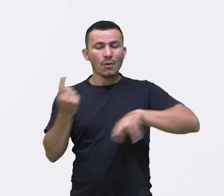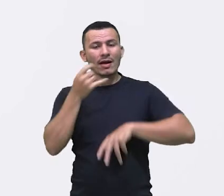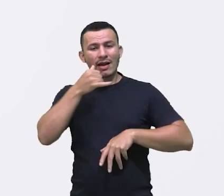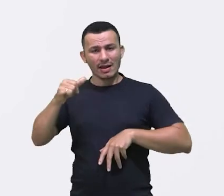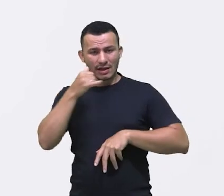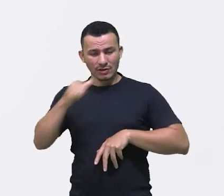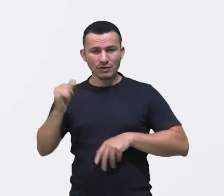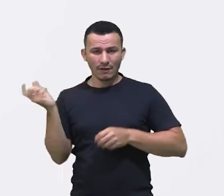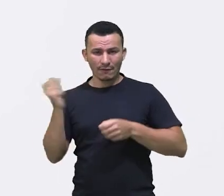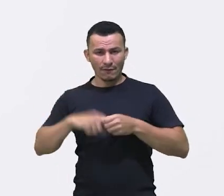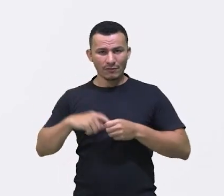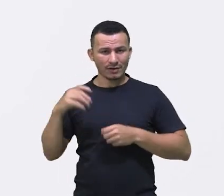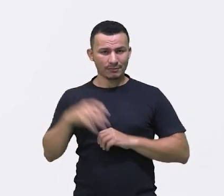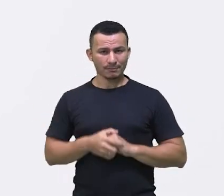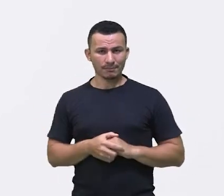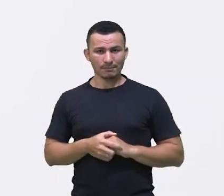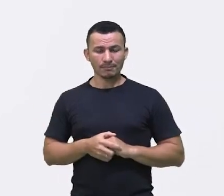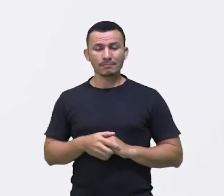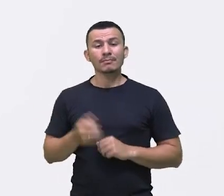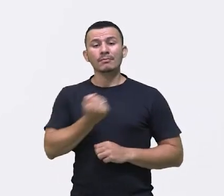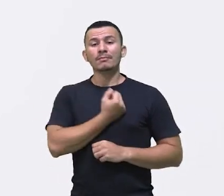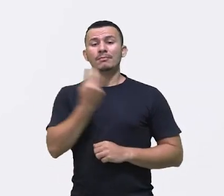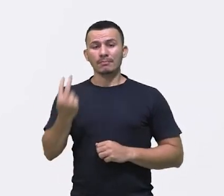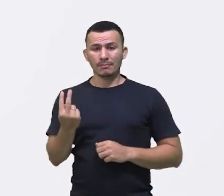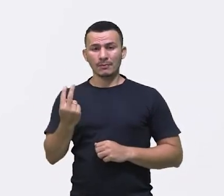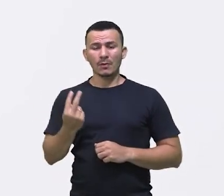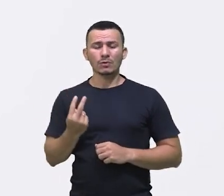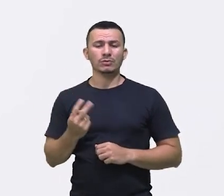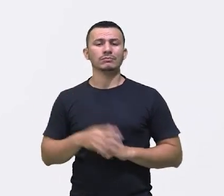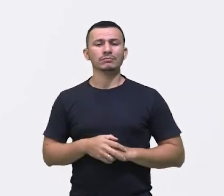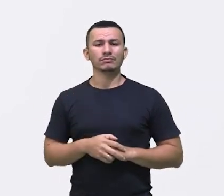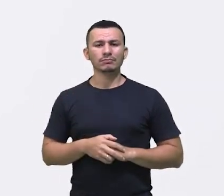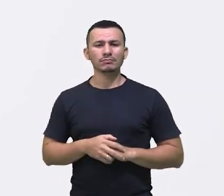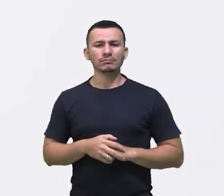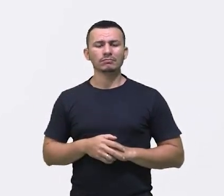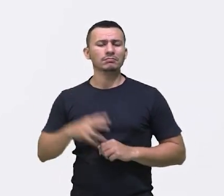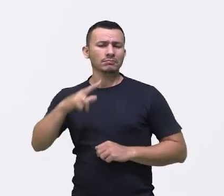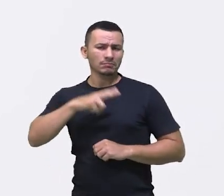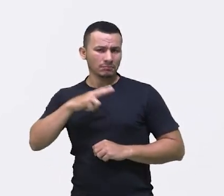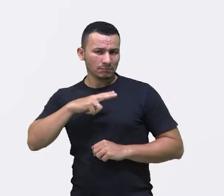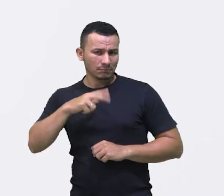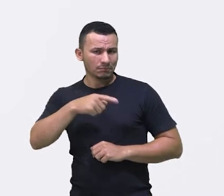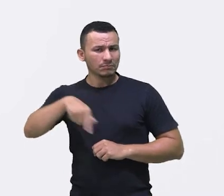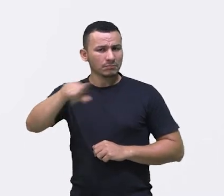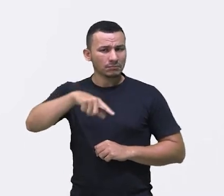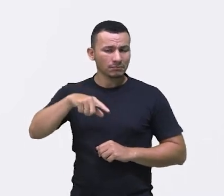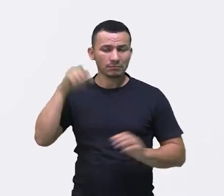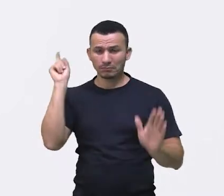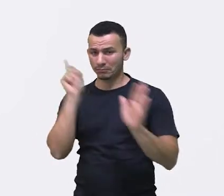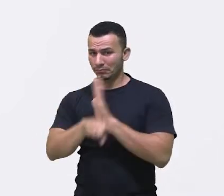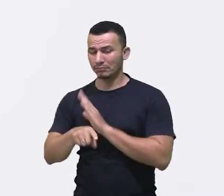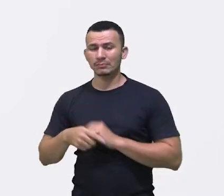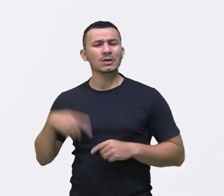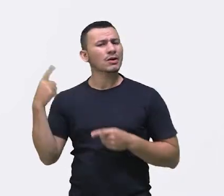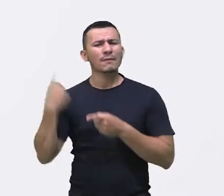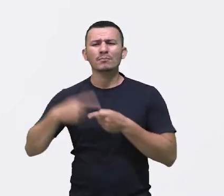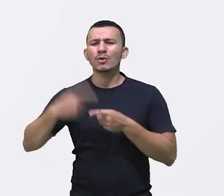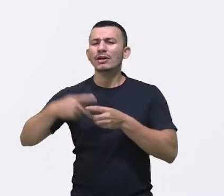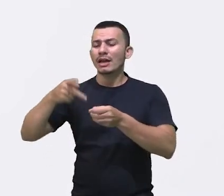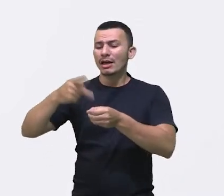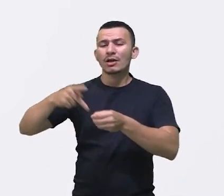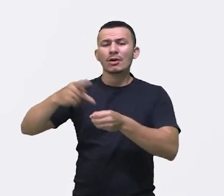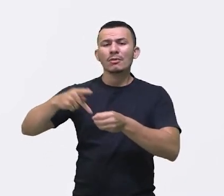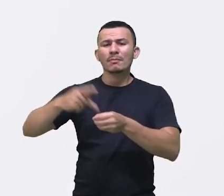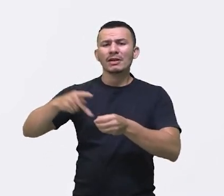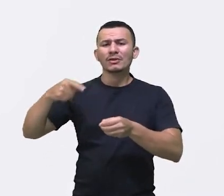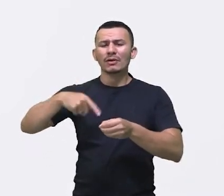energia renovável. E a segunda questão, uma questão aberta para vocês. Por que o petróleo é a